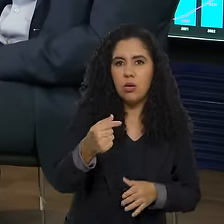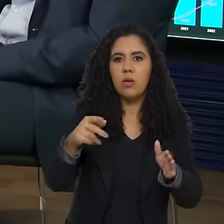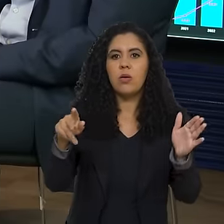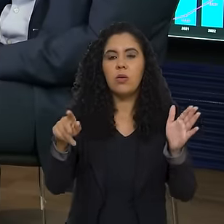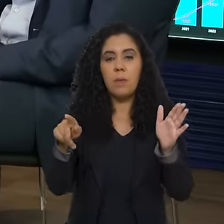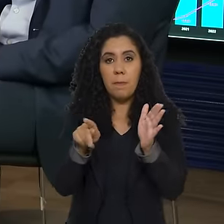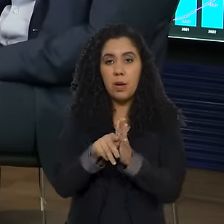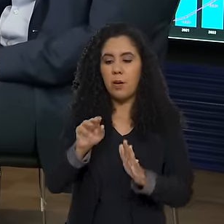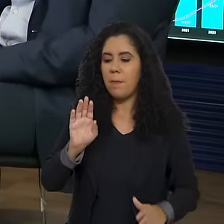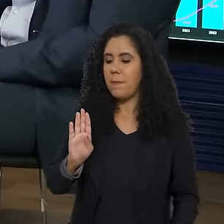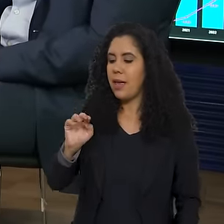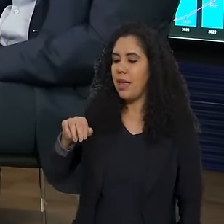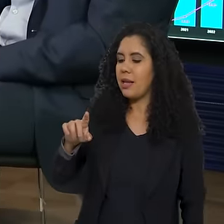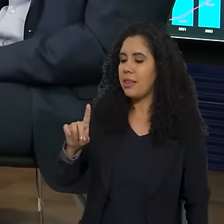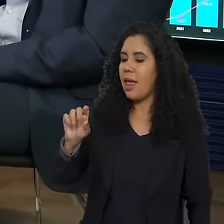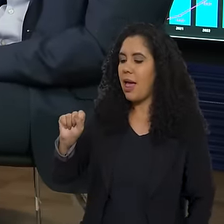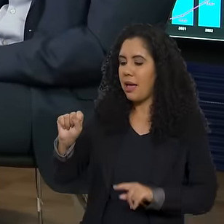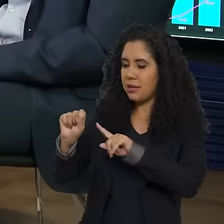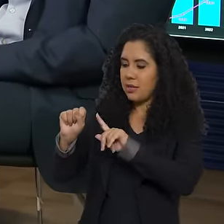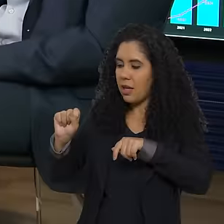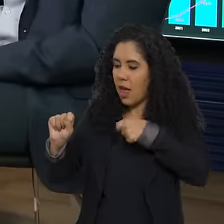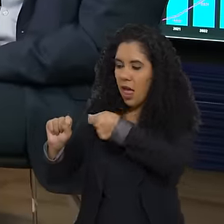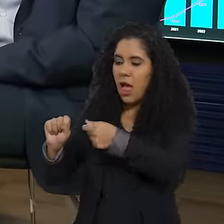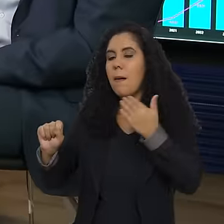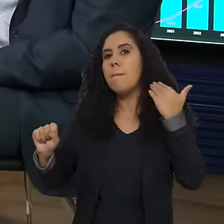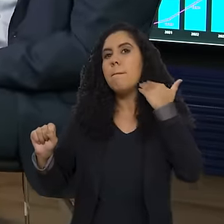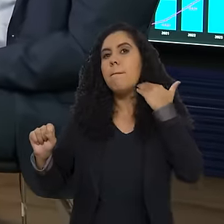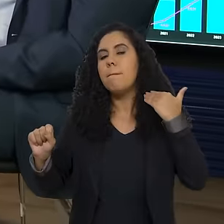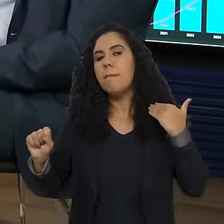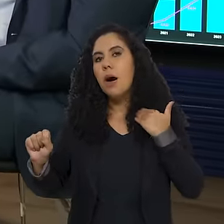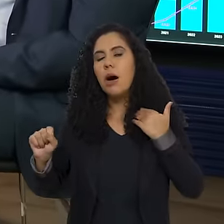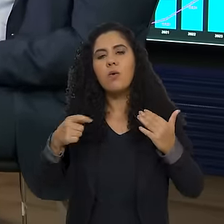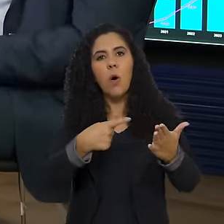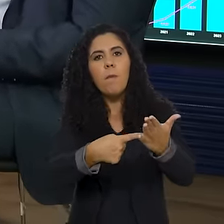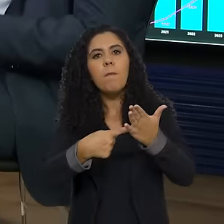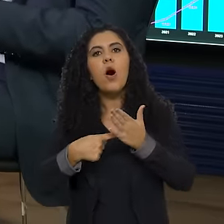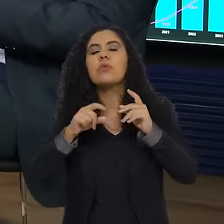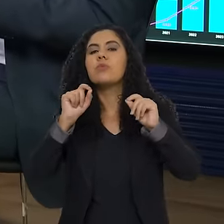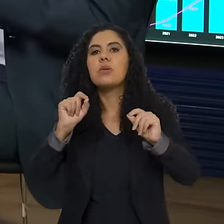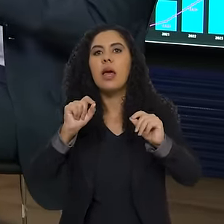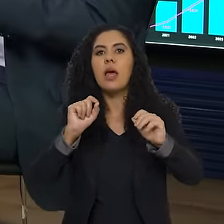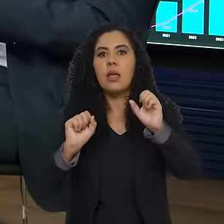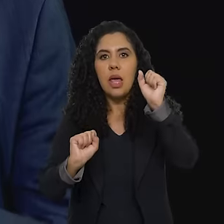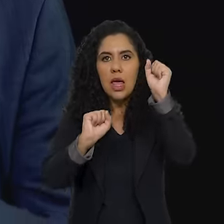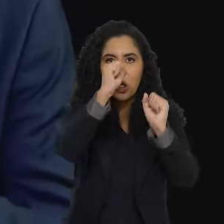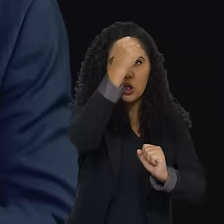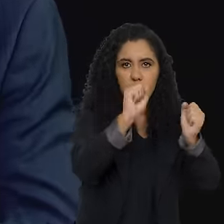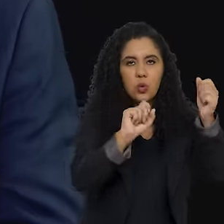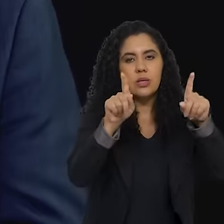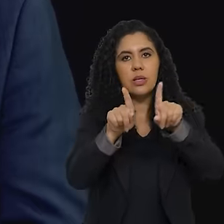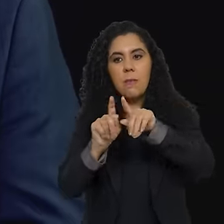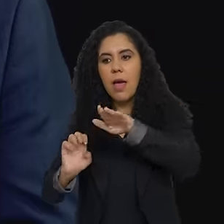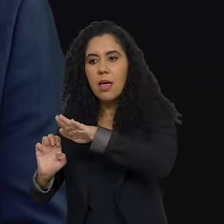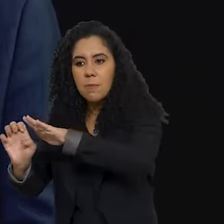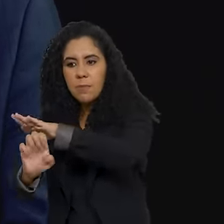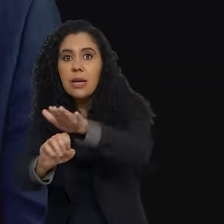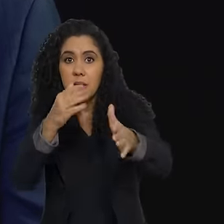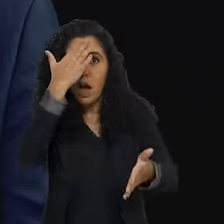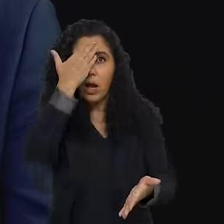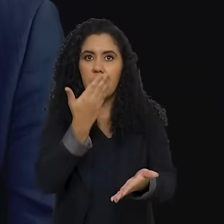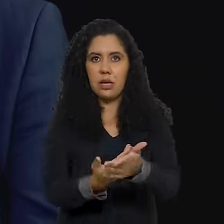recursos indicados pelo BNDES aponta que a indústria, as empresas estão apostando no